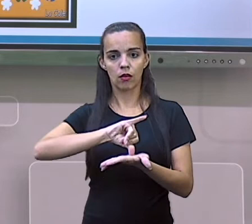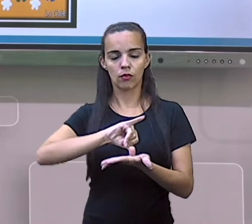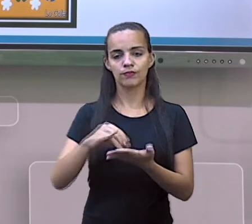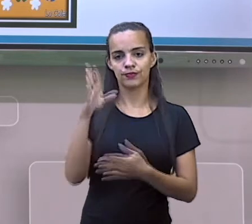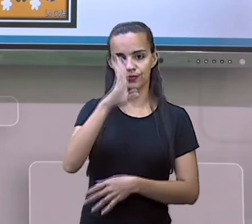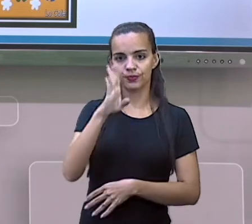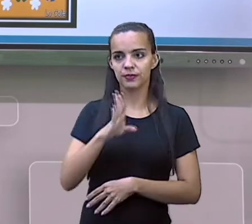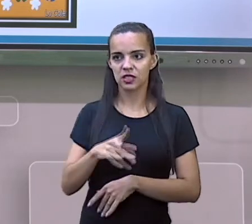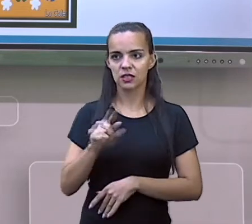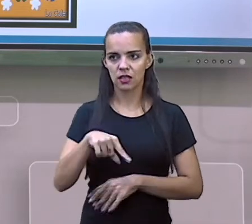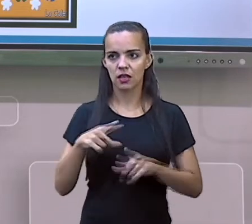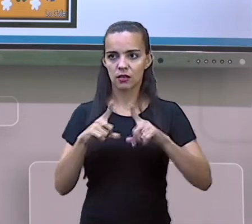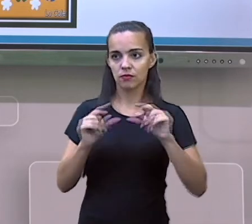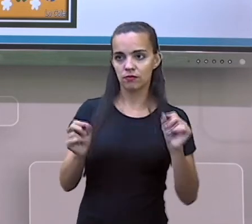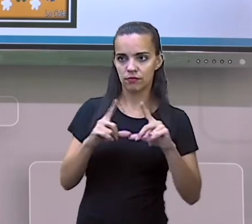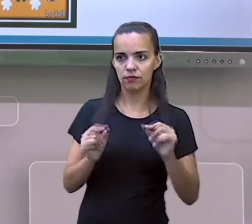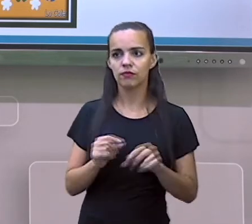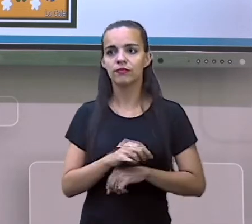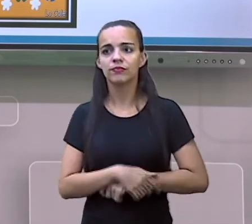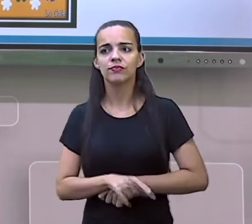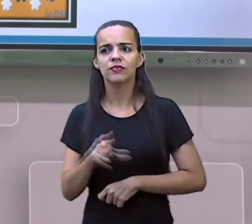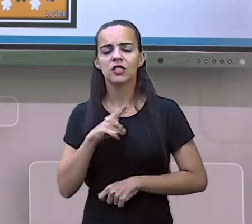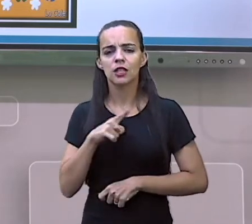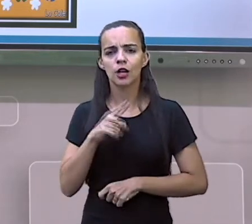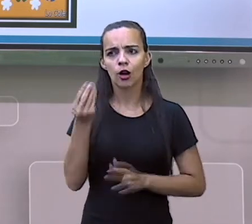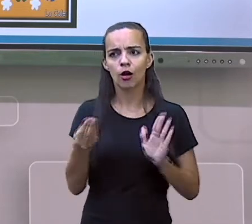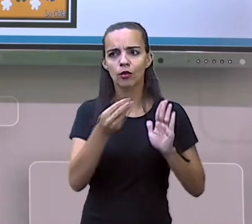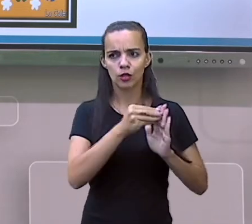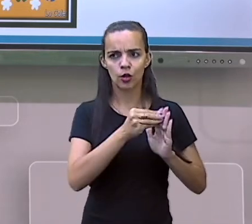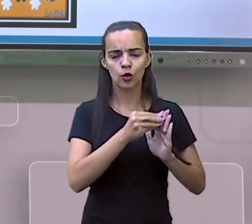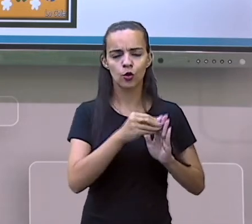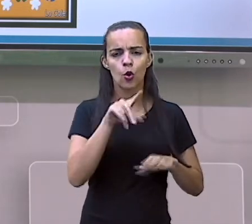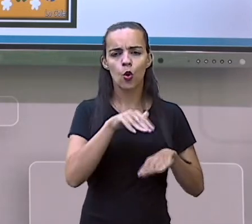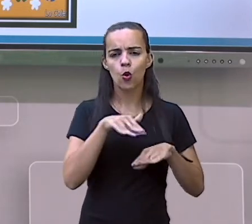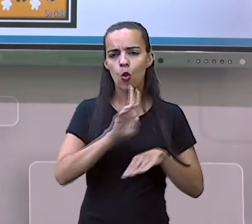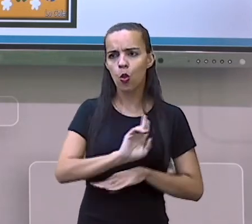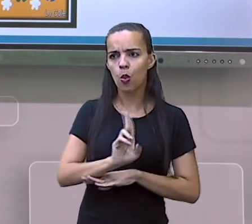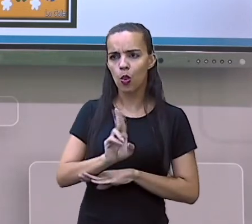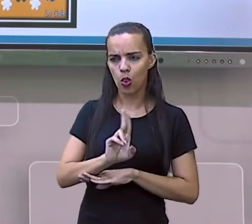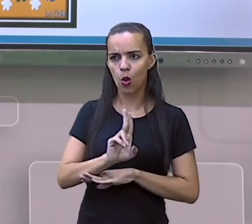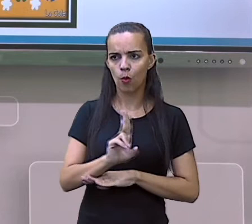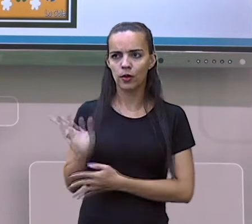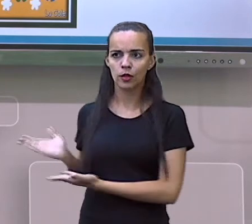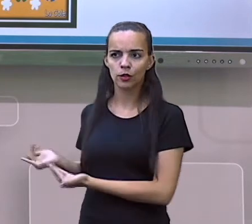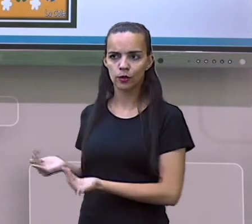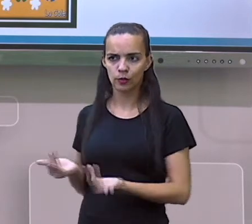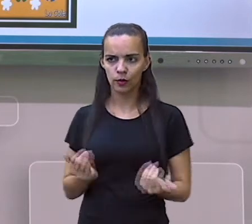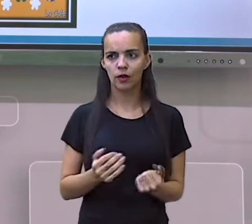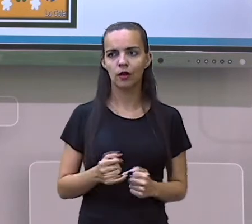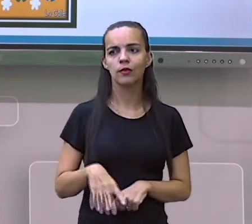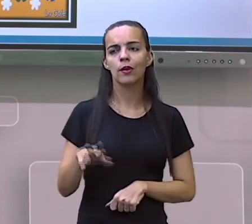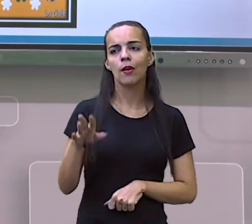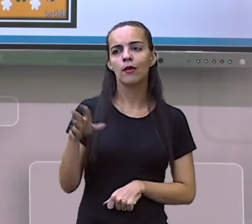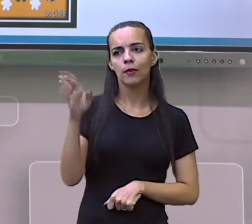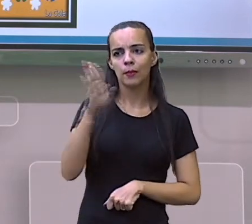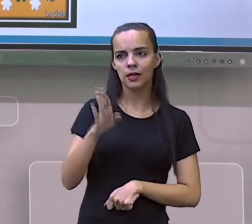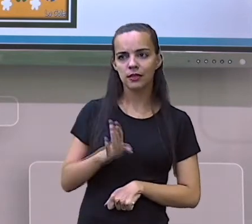Brasília, reunindo os maiores nomes do modernismo brasileiro, como